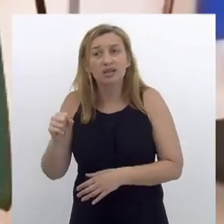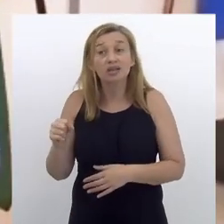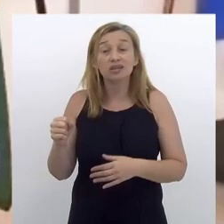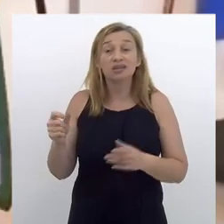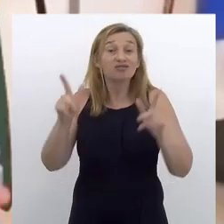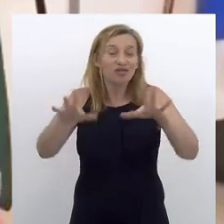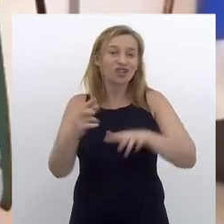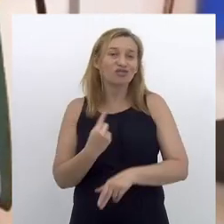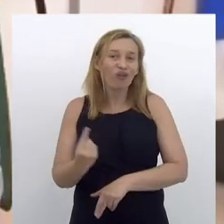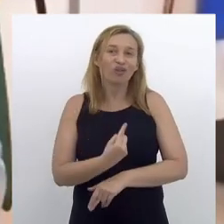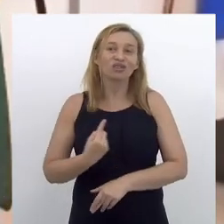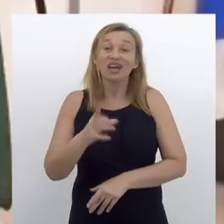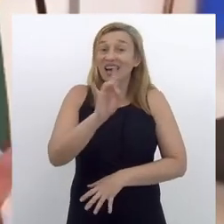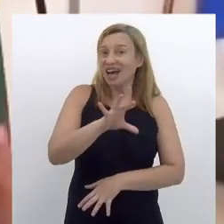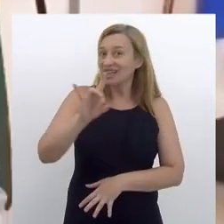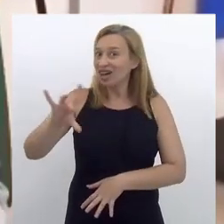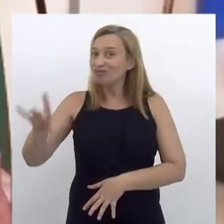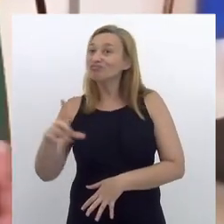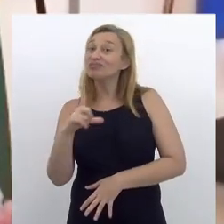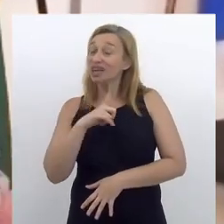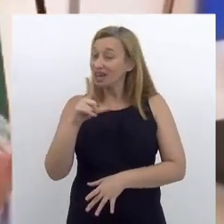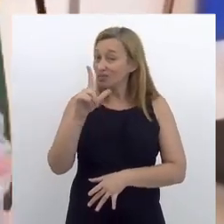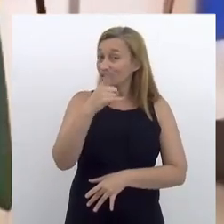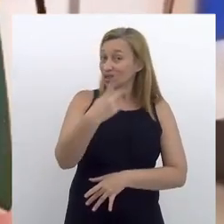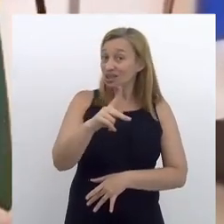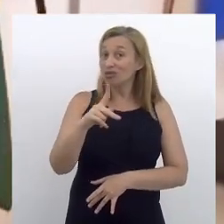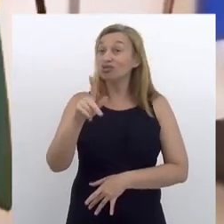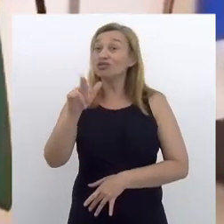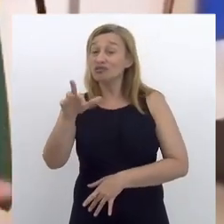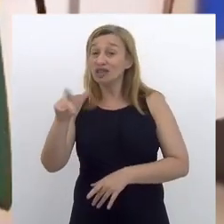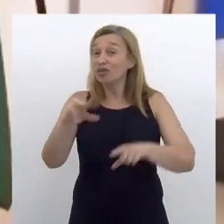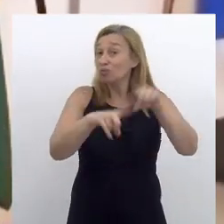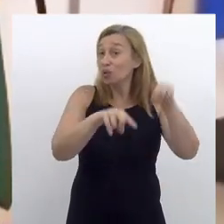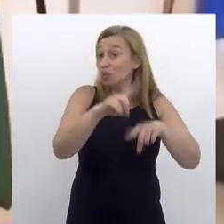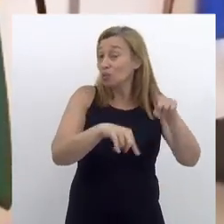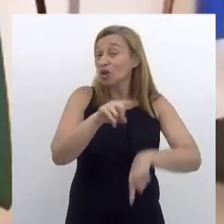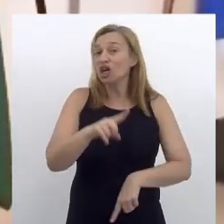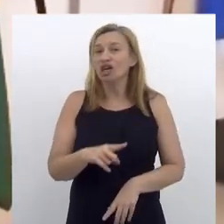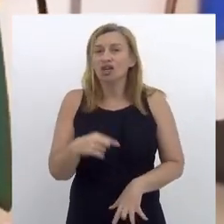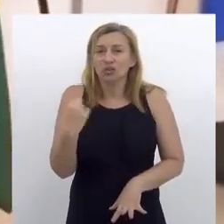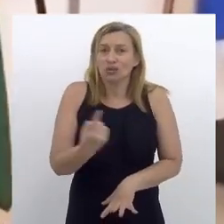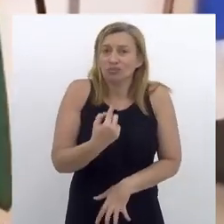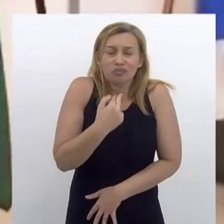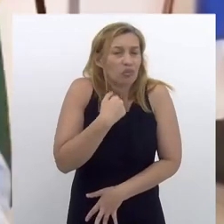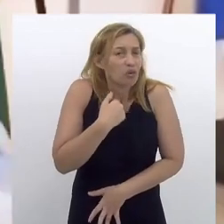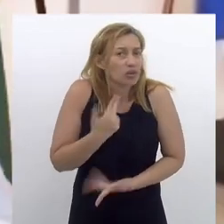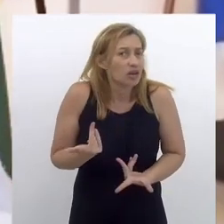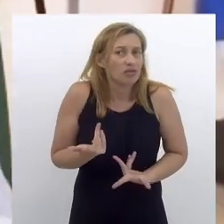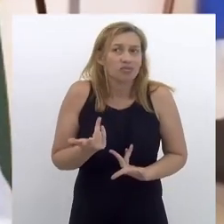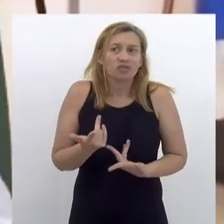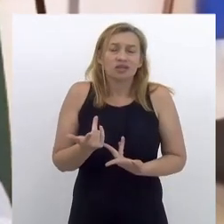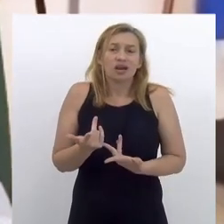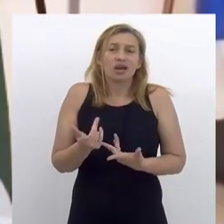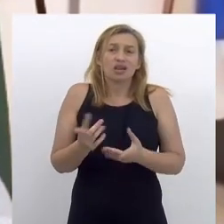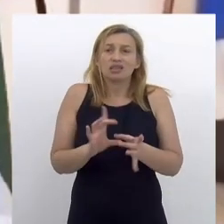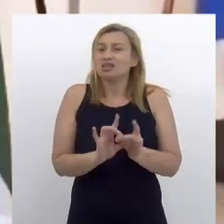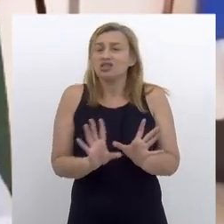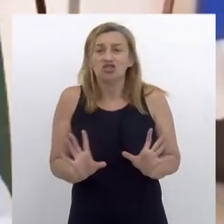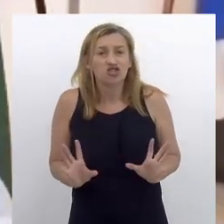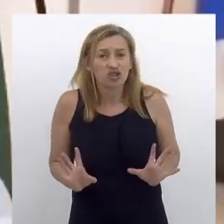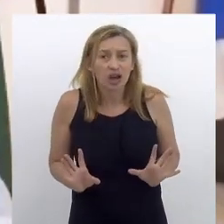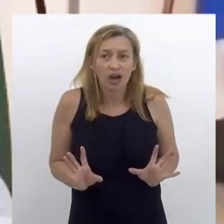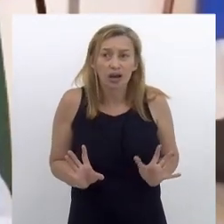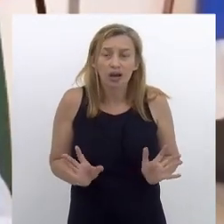gás, tem que ser o nosso diferencial. Cada um tem o seu diferencial. E esse diferencial a gente não pode